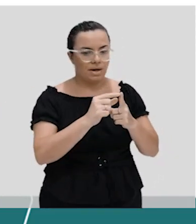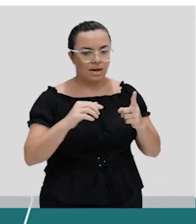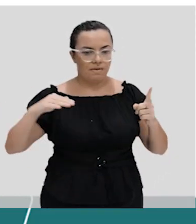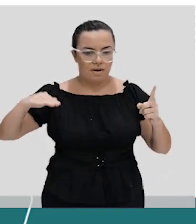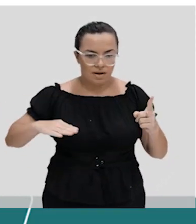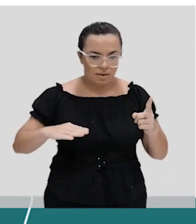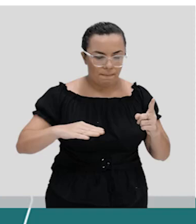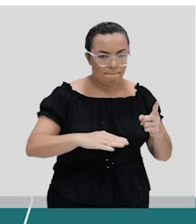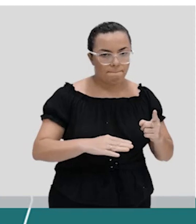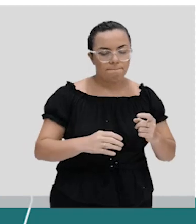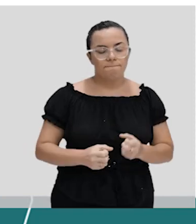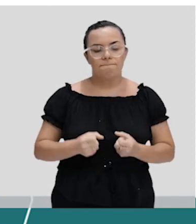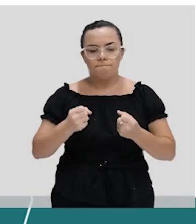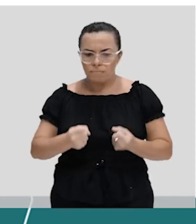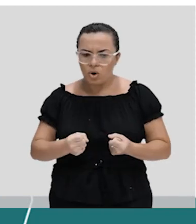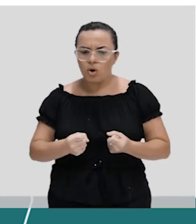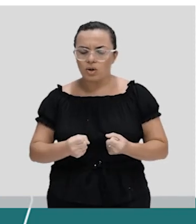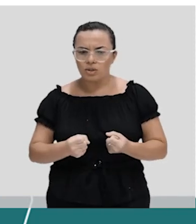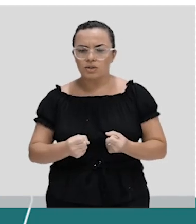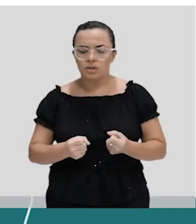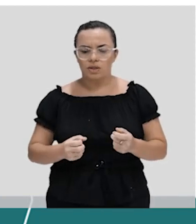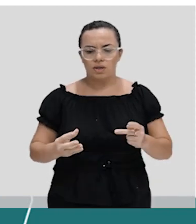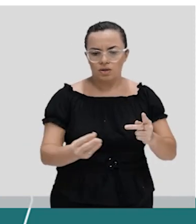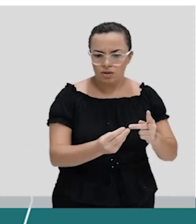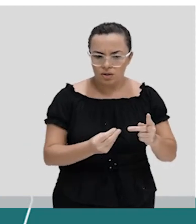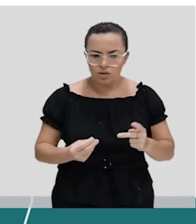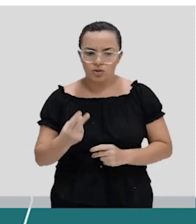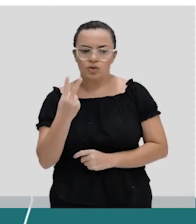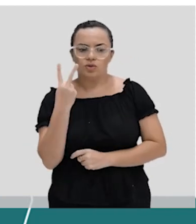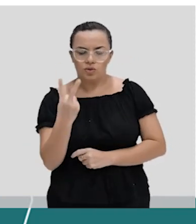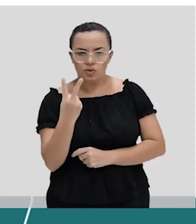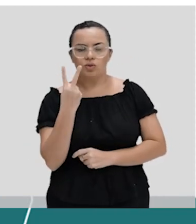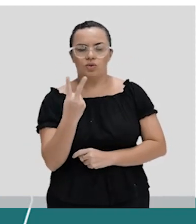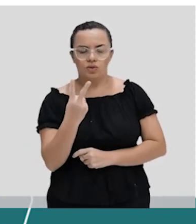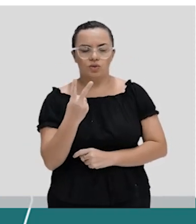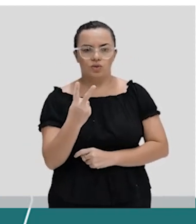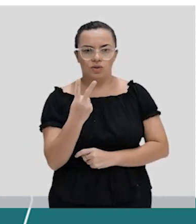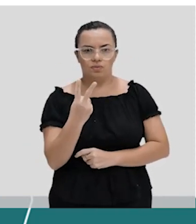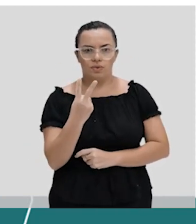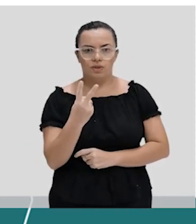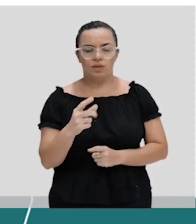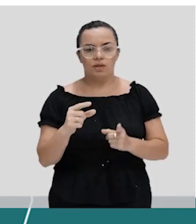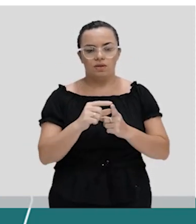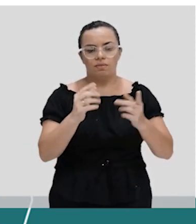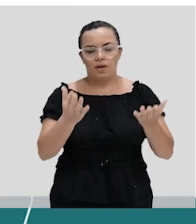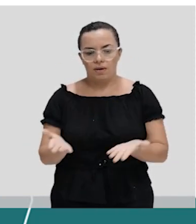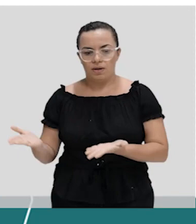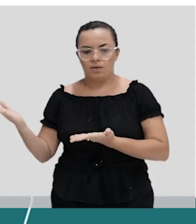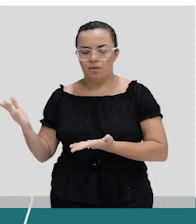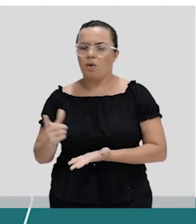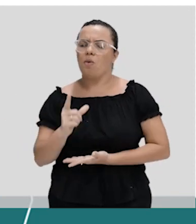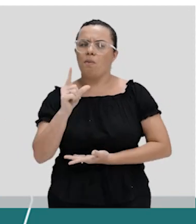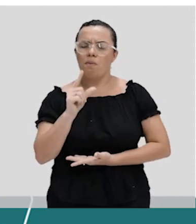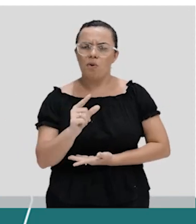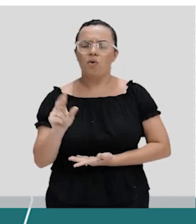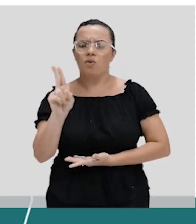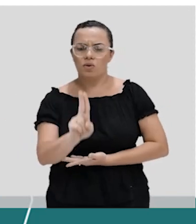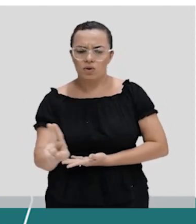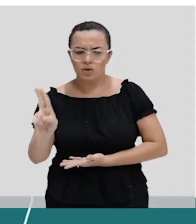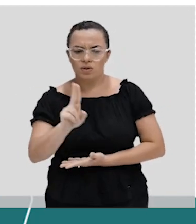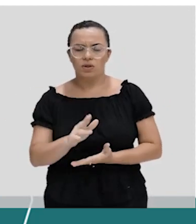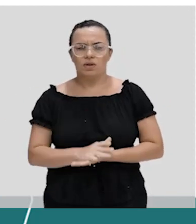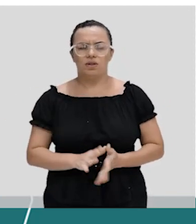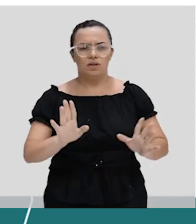é pouco utilizada, né? Então, vocês percebem que para a gente ver essa questão do plural dos substantivos, a gente tem que atentar também a